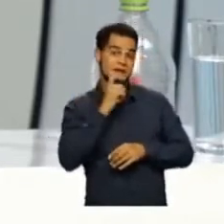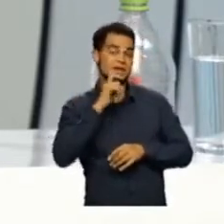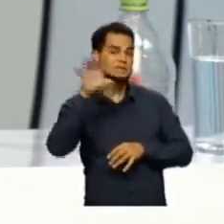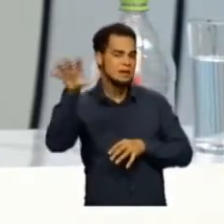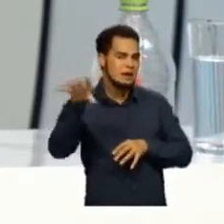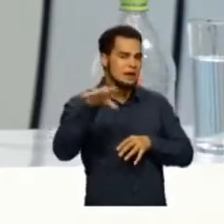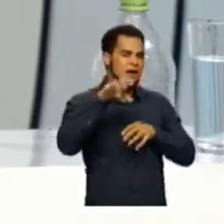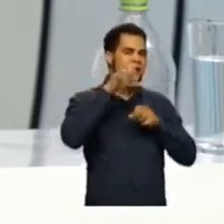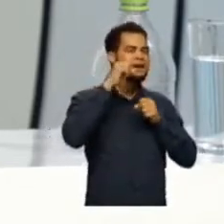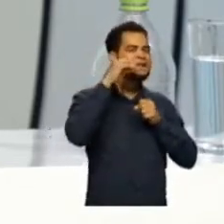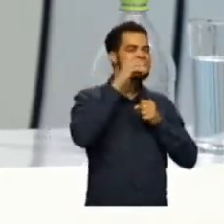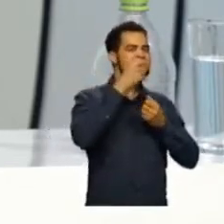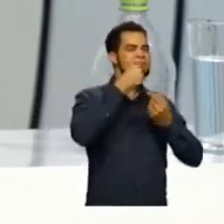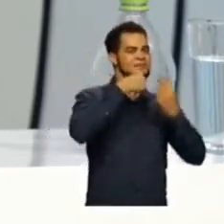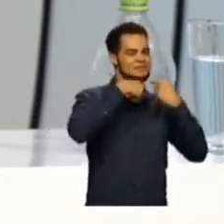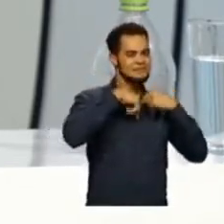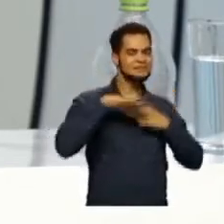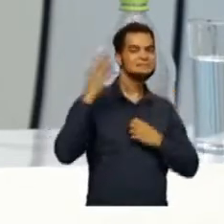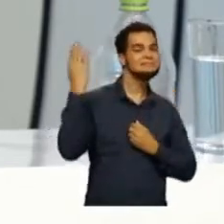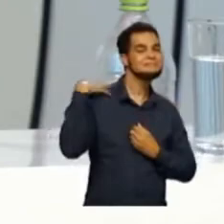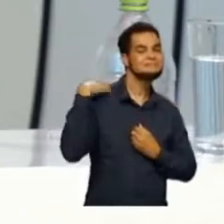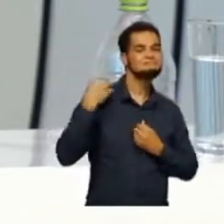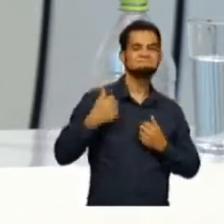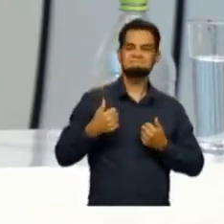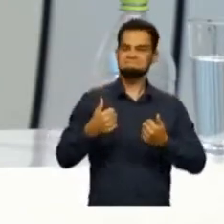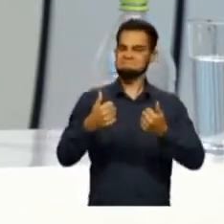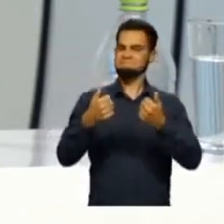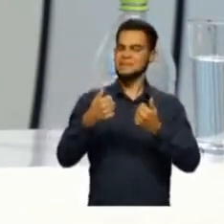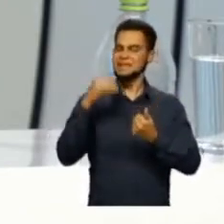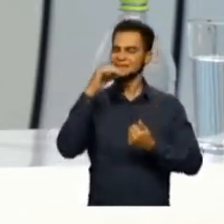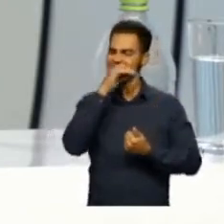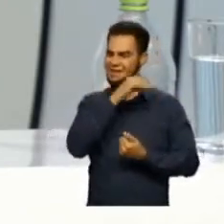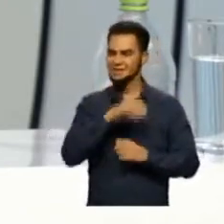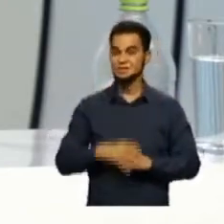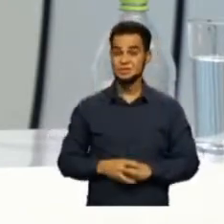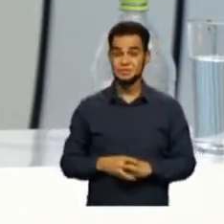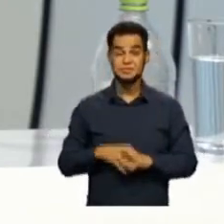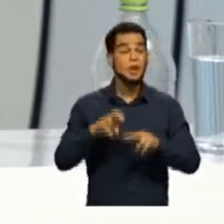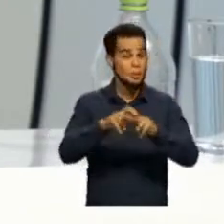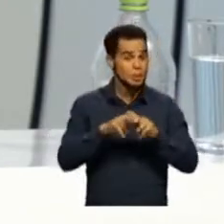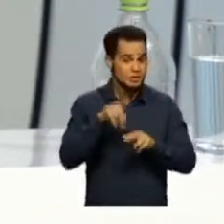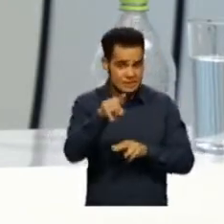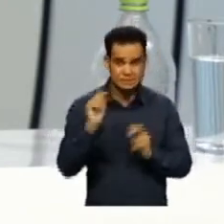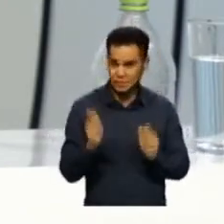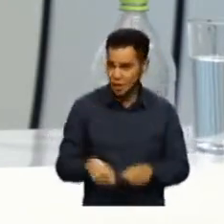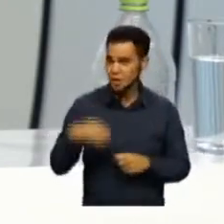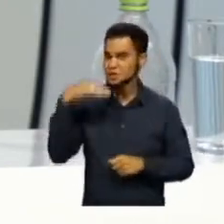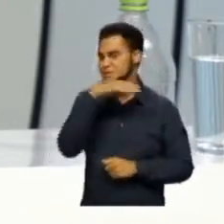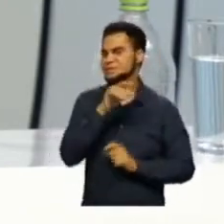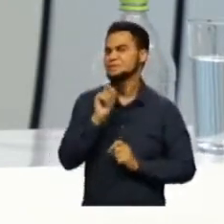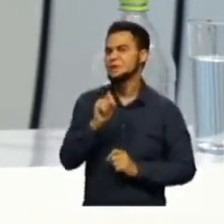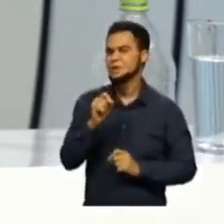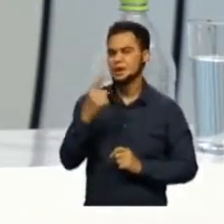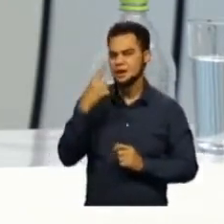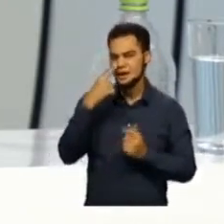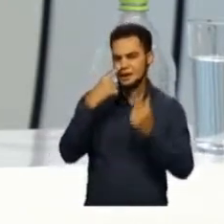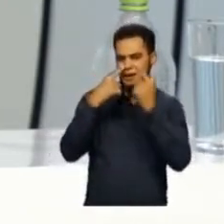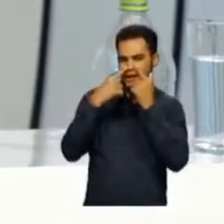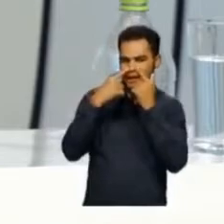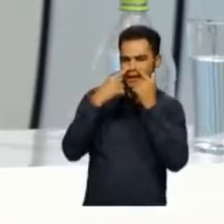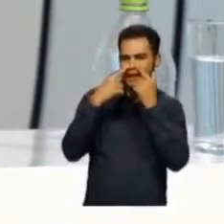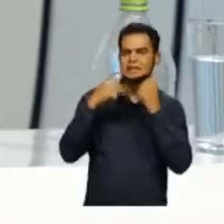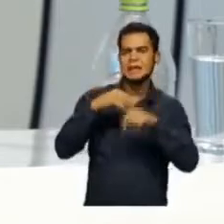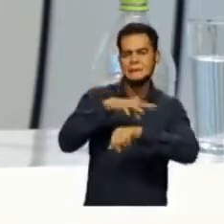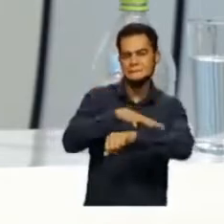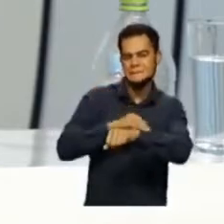observar, você vai ver então que nas fossas nasais, esses dois orifícios aí que a gente tem das narinas, ele vai ter estruturas como